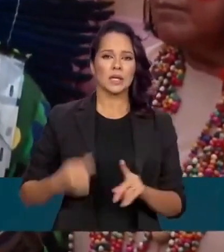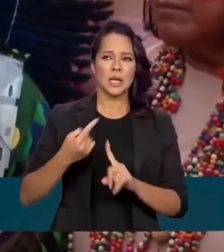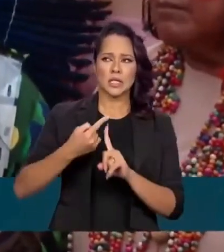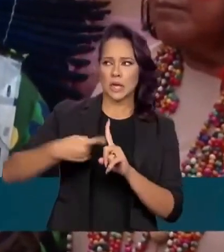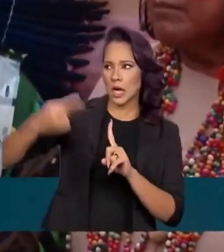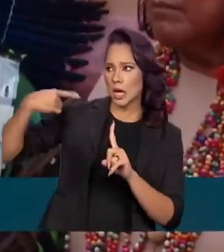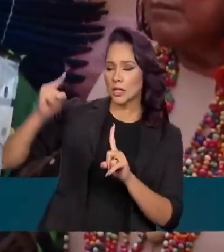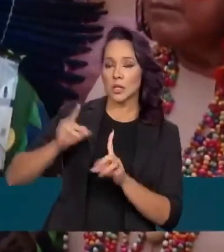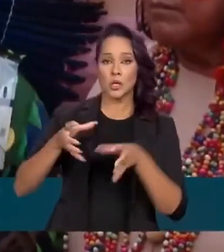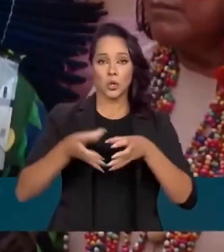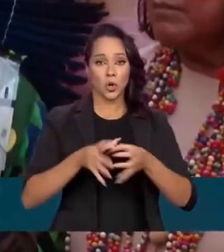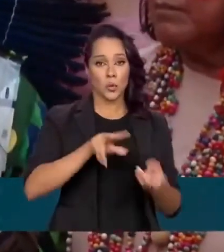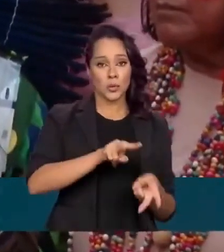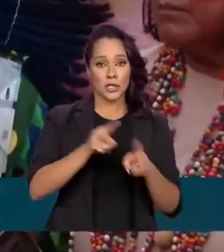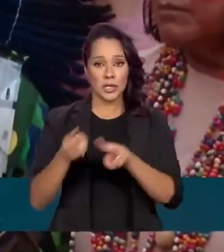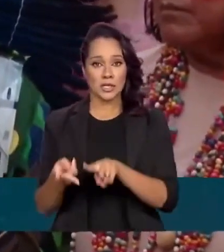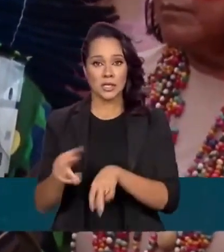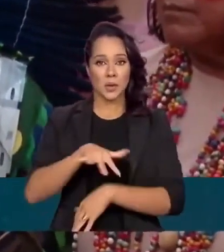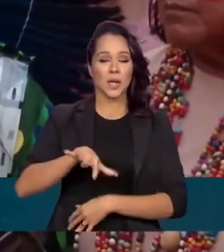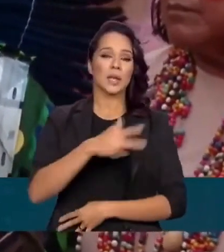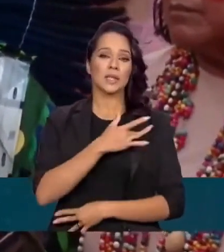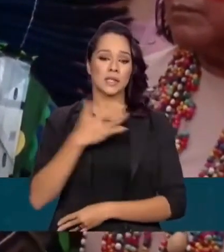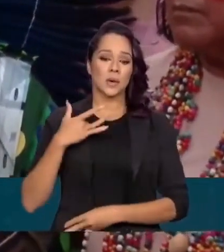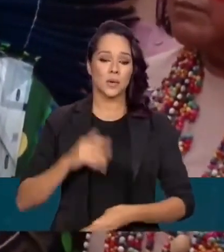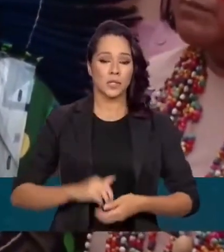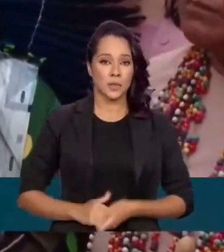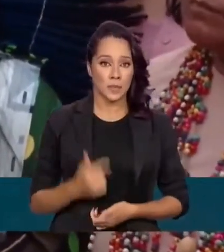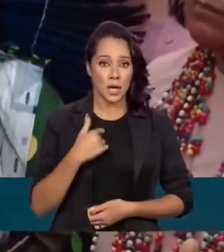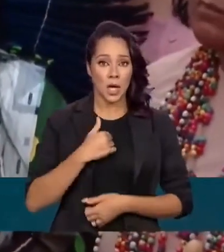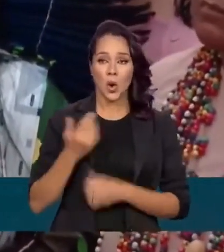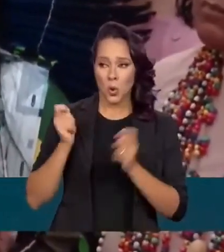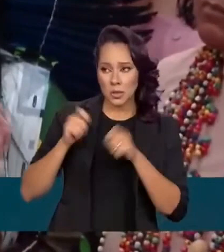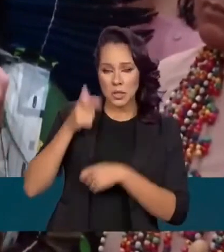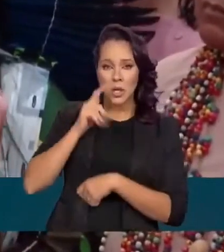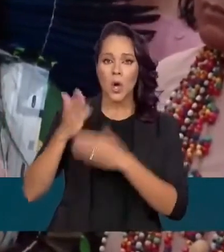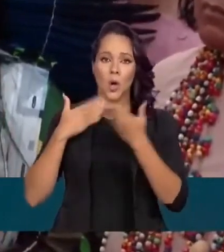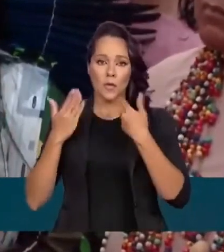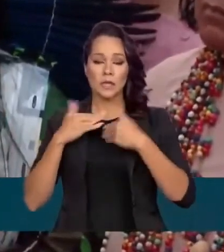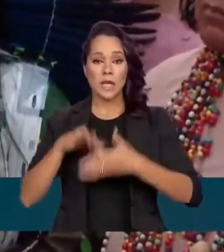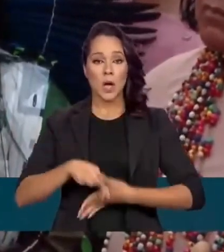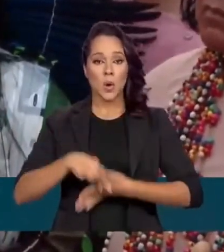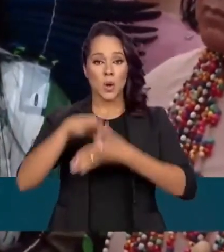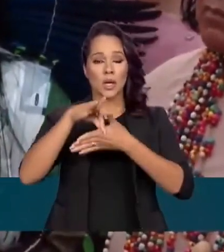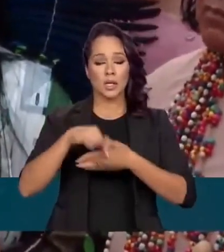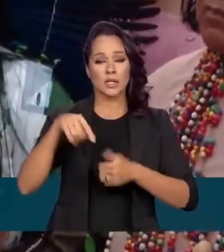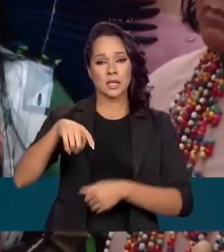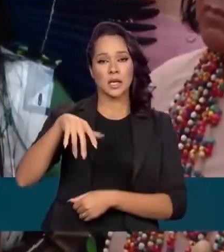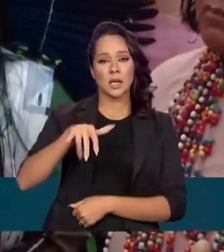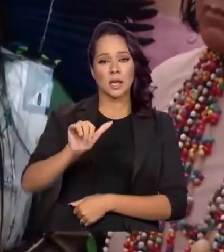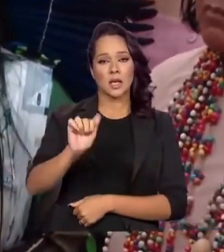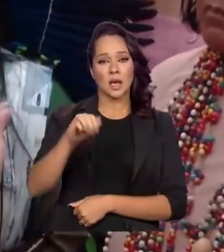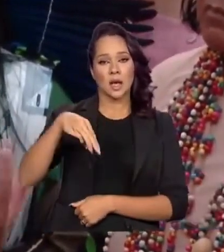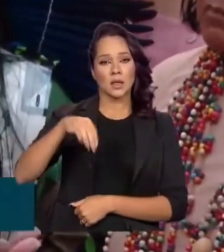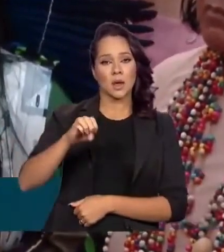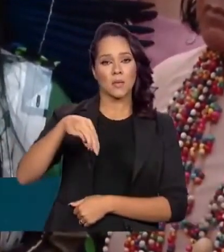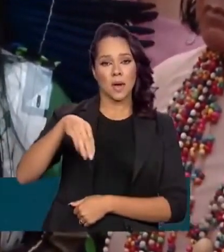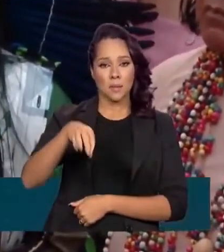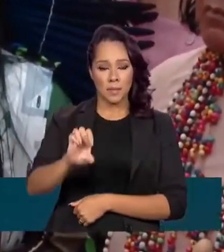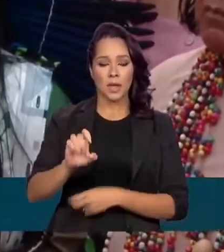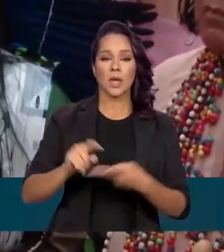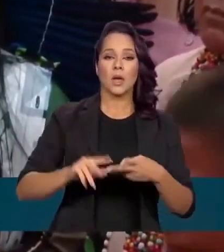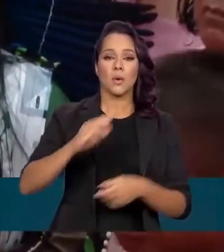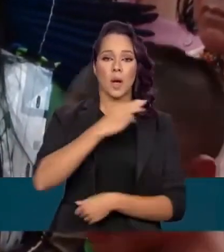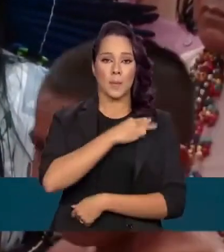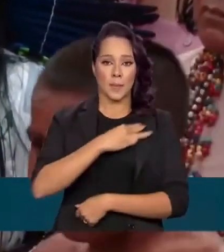representantes no grupo de transição da saúde, eu pude conversar com lideranças Yanomamis, com a atual